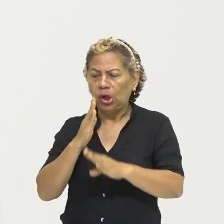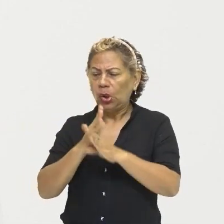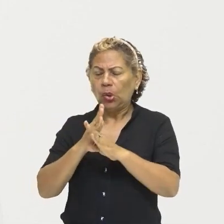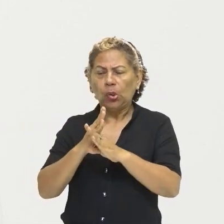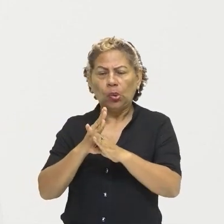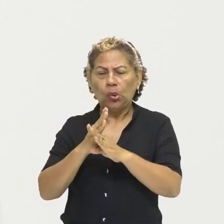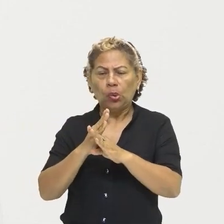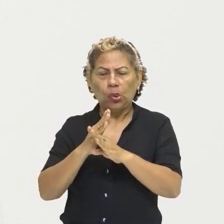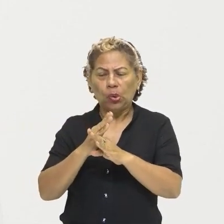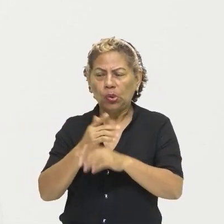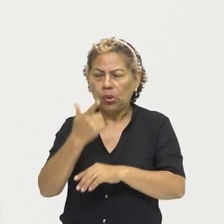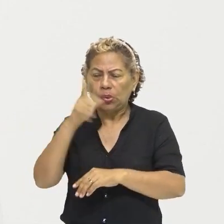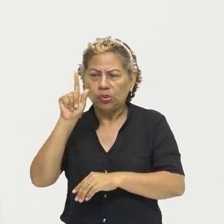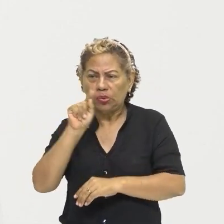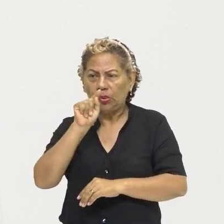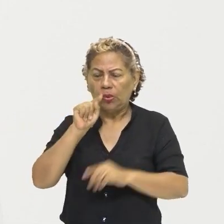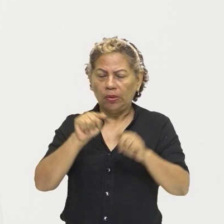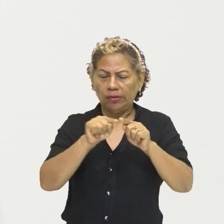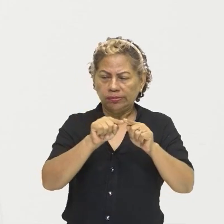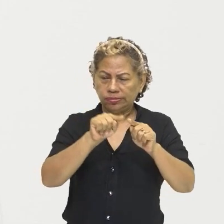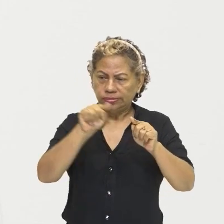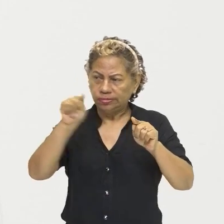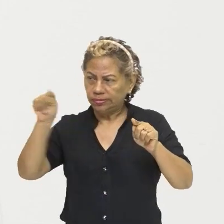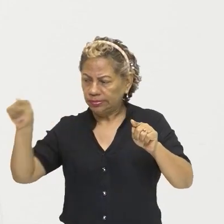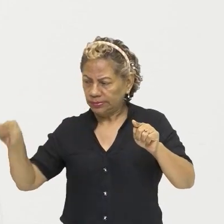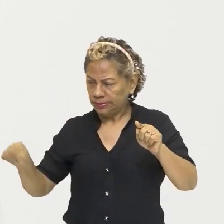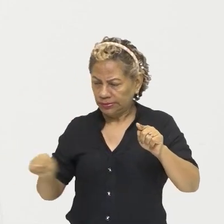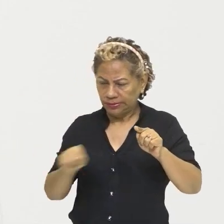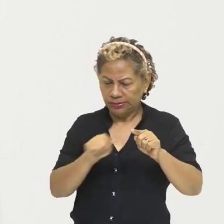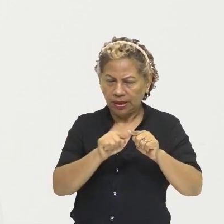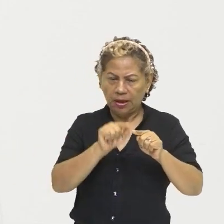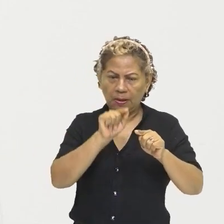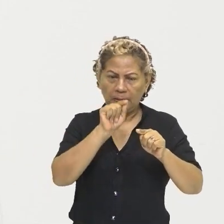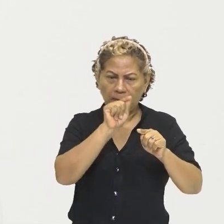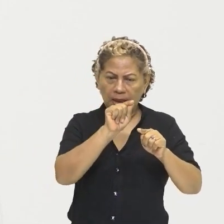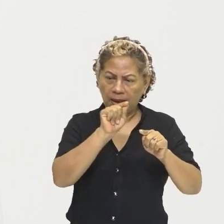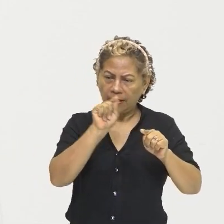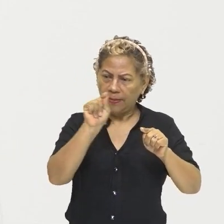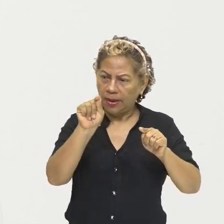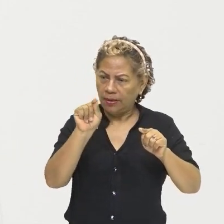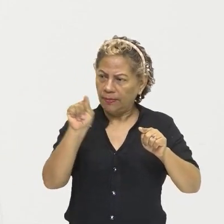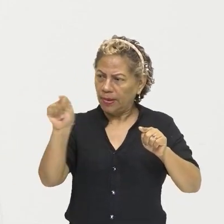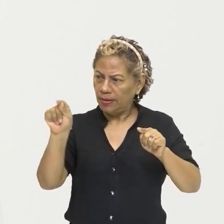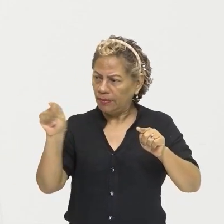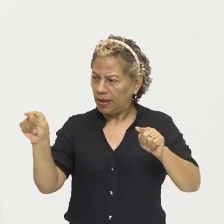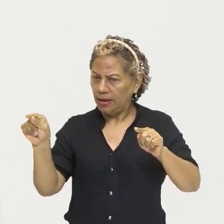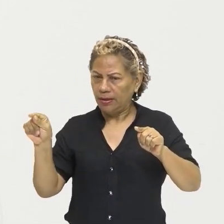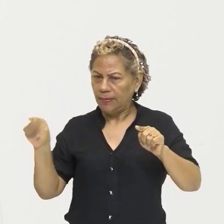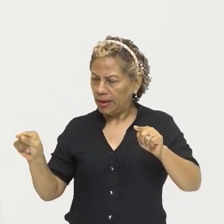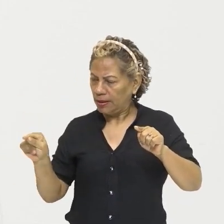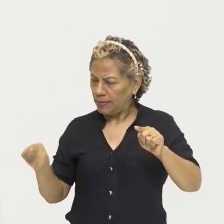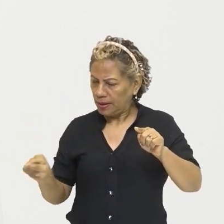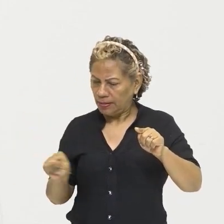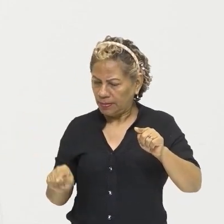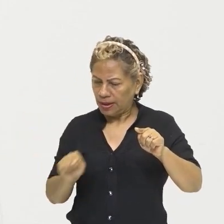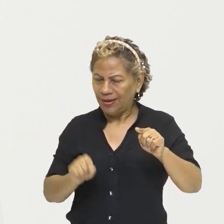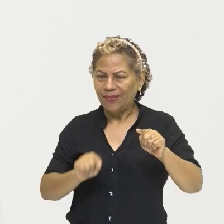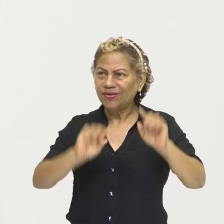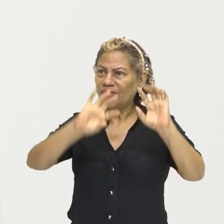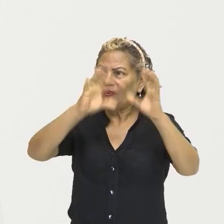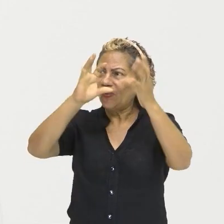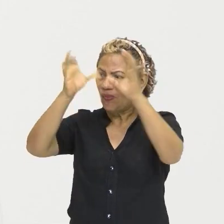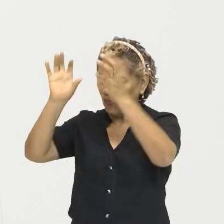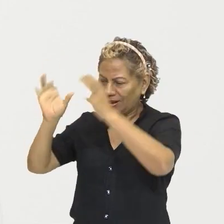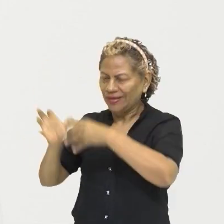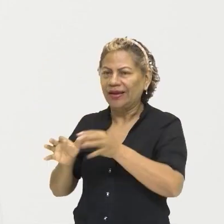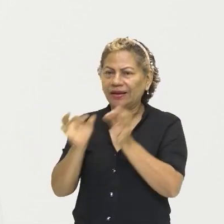qualquer ponto da trajetória, não é a mesma. Já uma circunferência, que é uma figura perfeita,